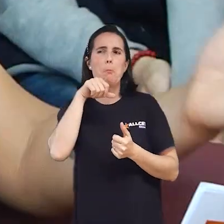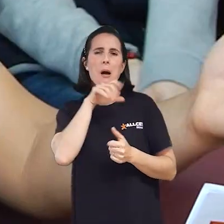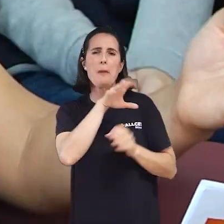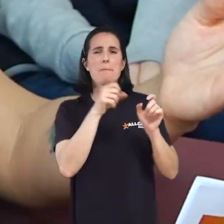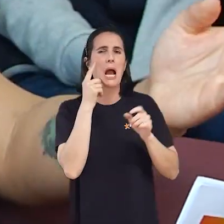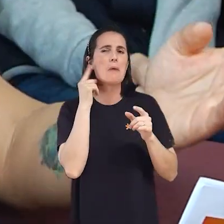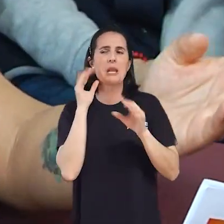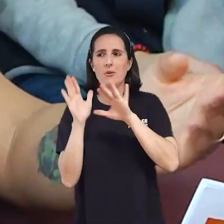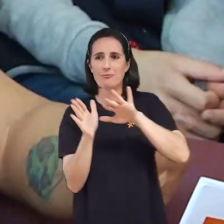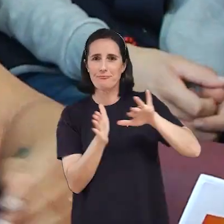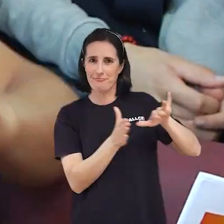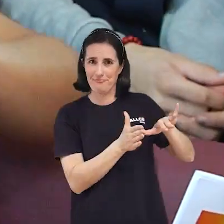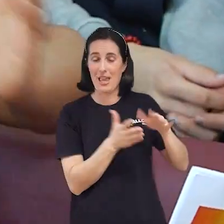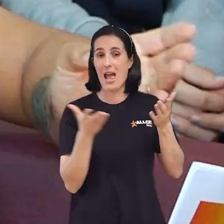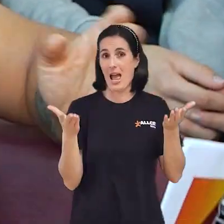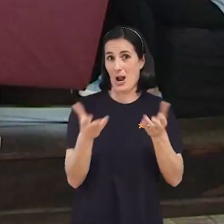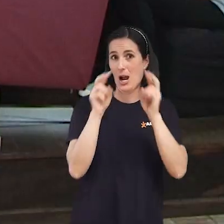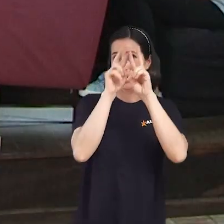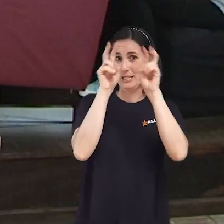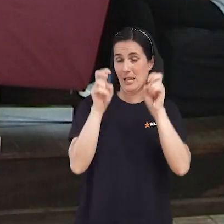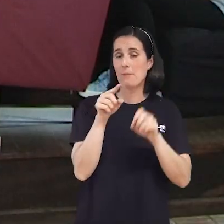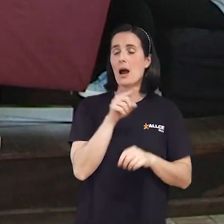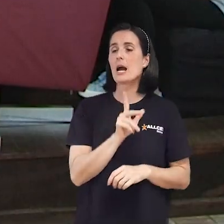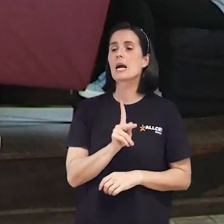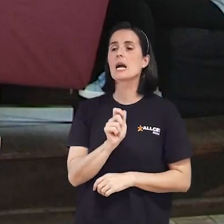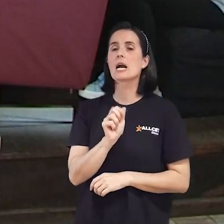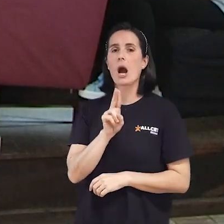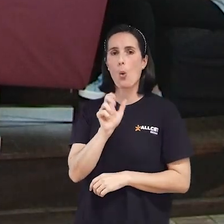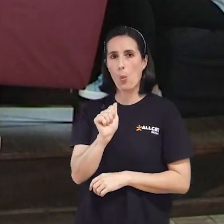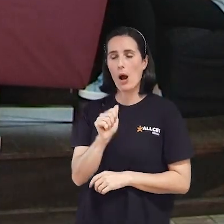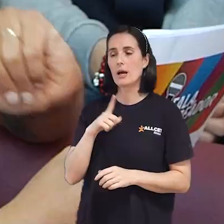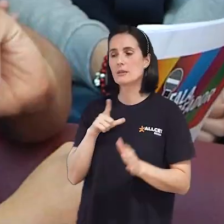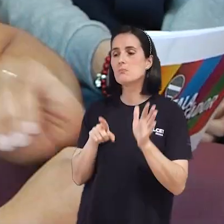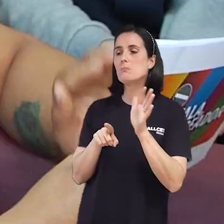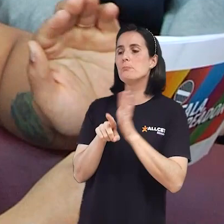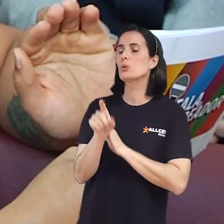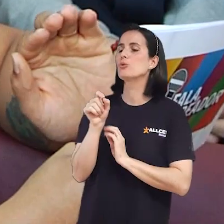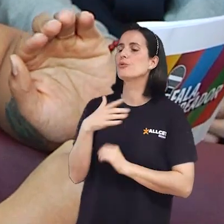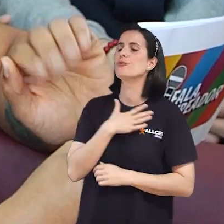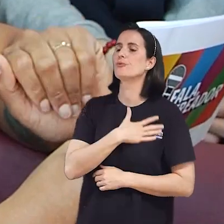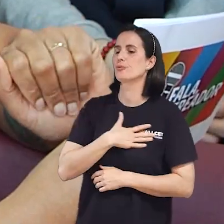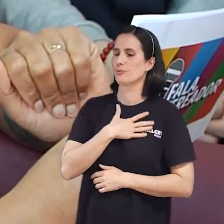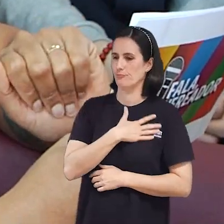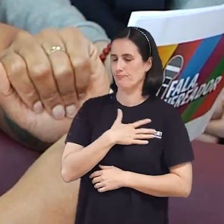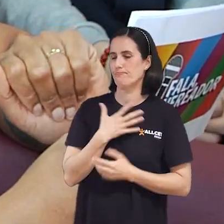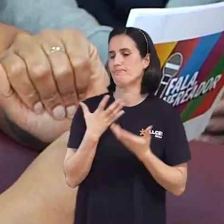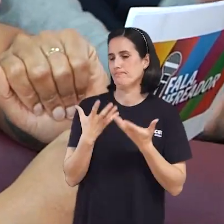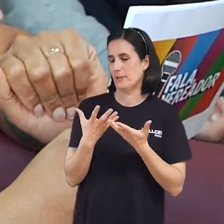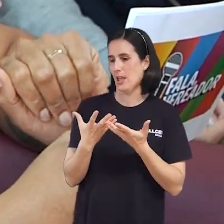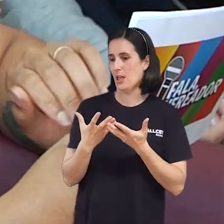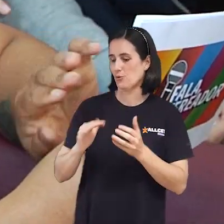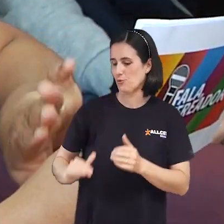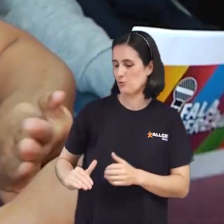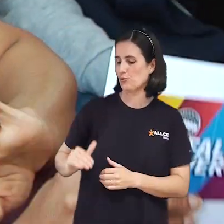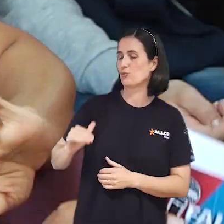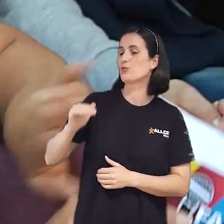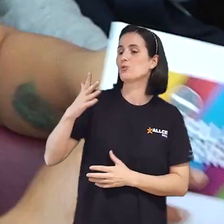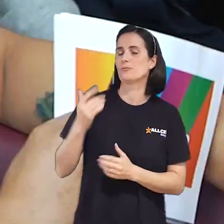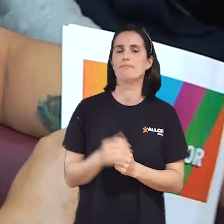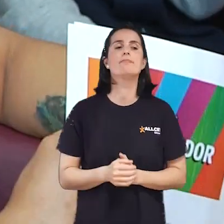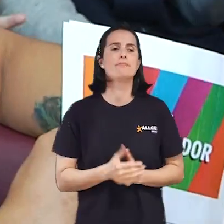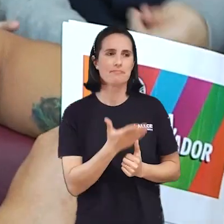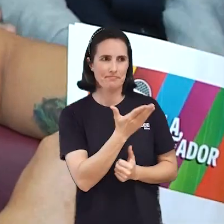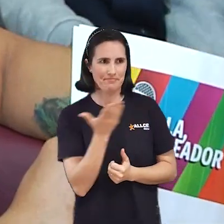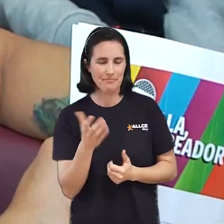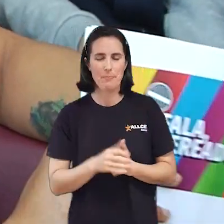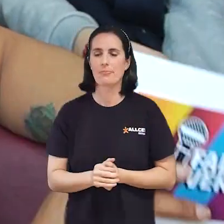esse pedido de desculpas, né, e tá tudo certo. Já deixou. Vamos continuar, então, a nossa conversa, deixando de